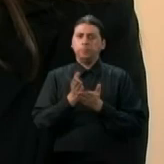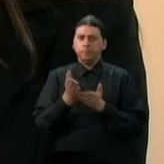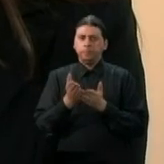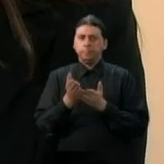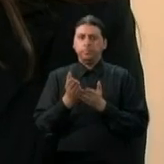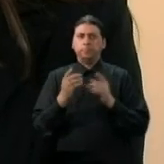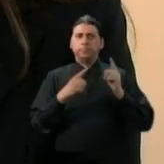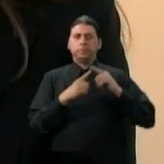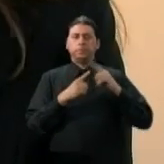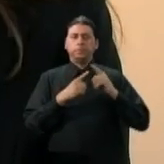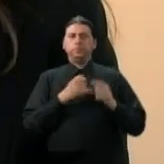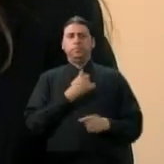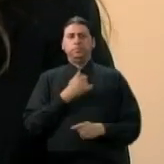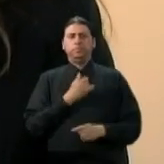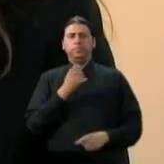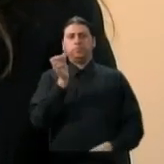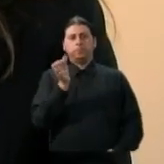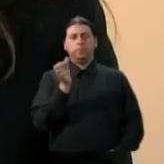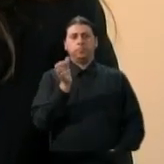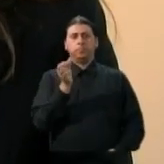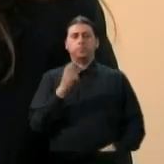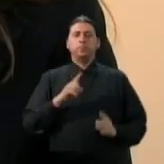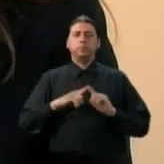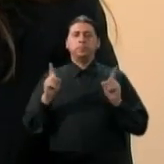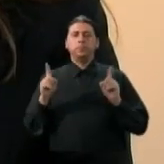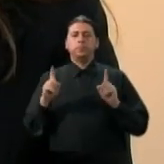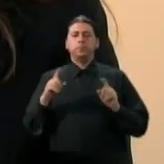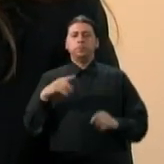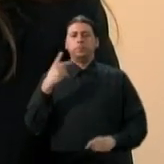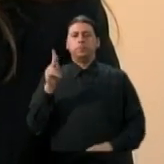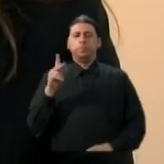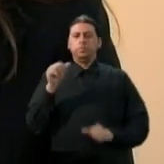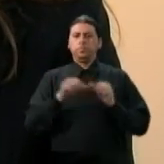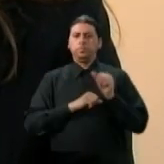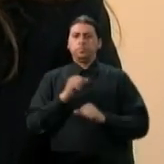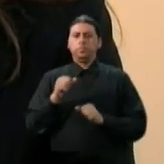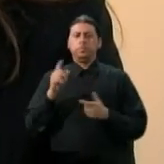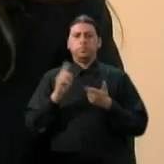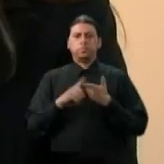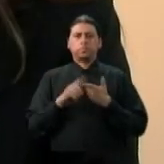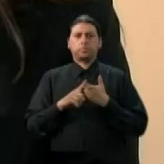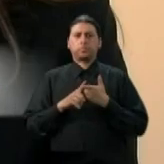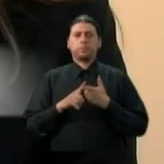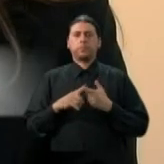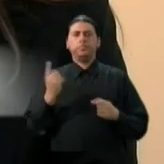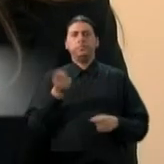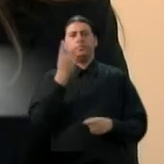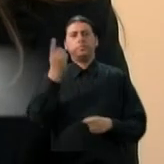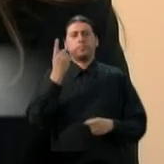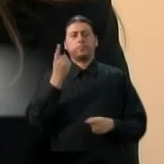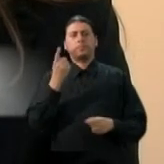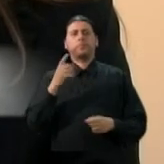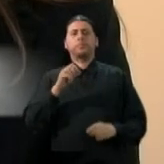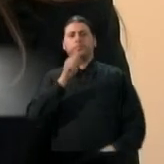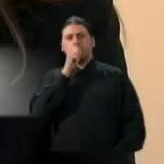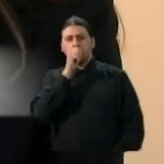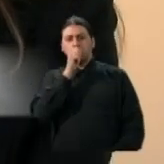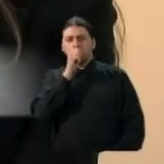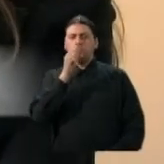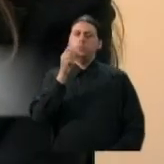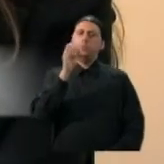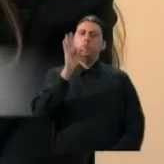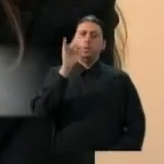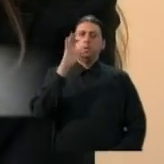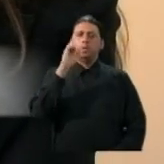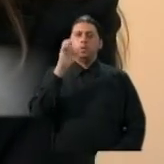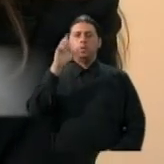tipo 6 anos. Mas essa mudança se deve à alta prevalência de tuberculose mesmo